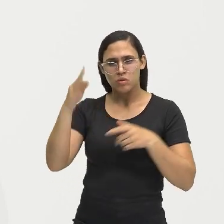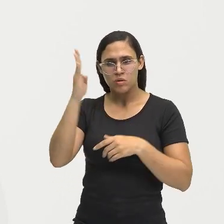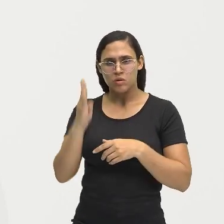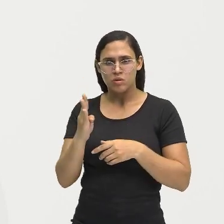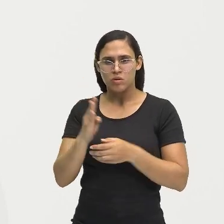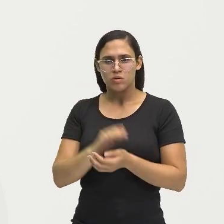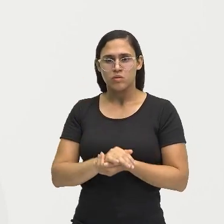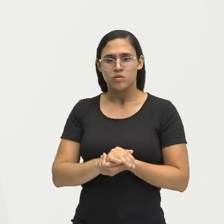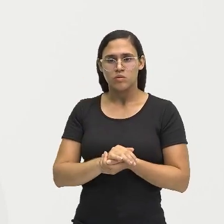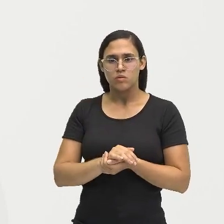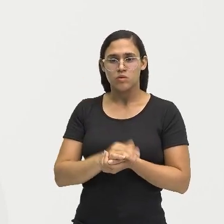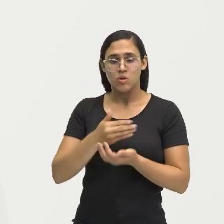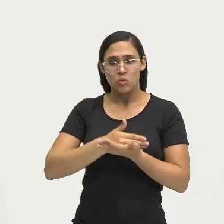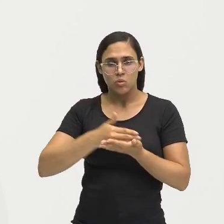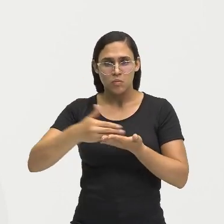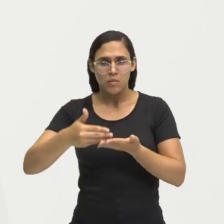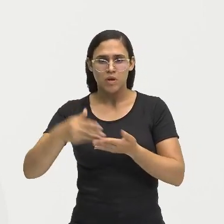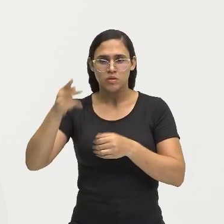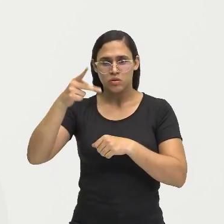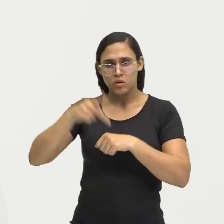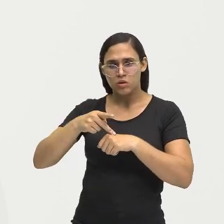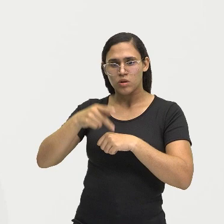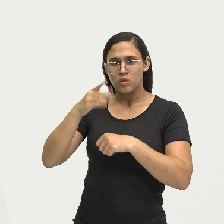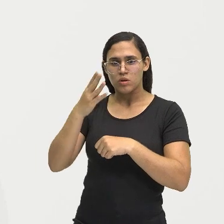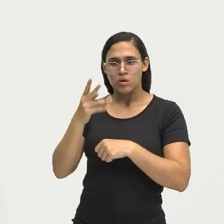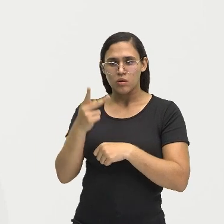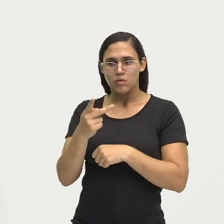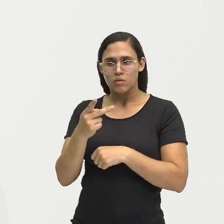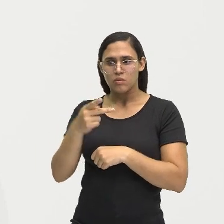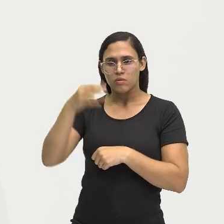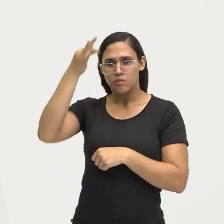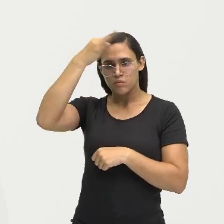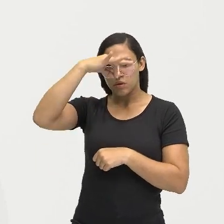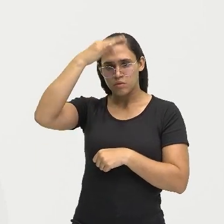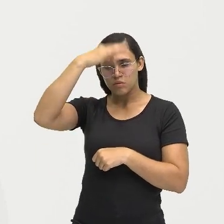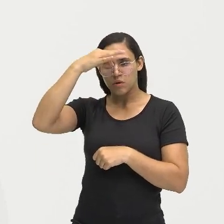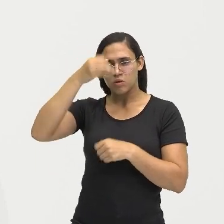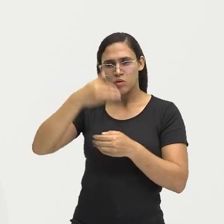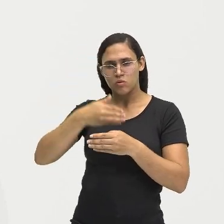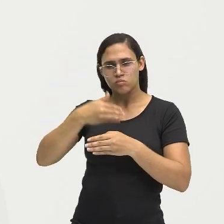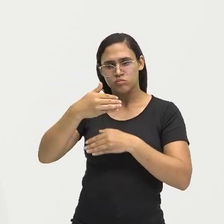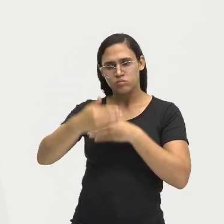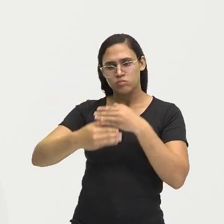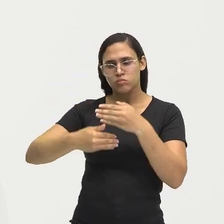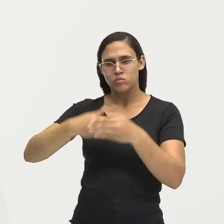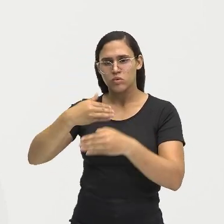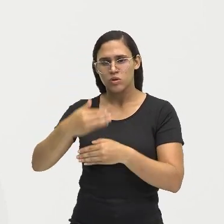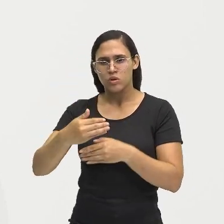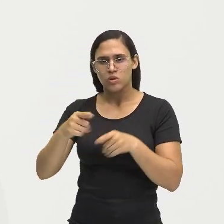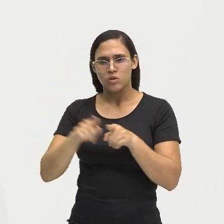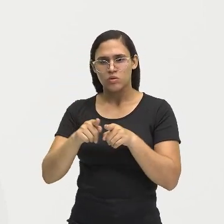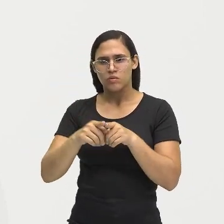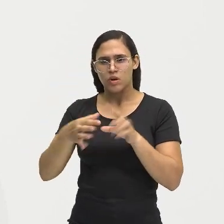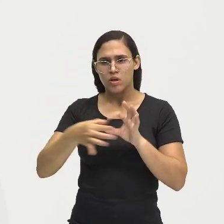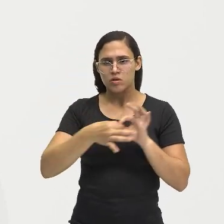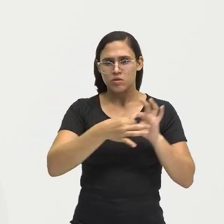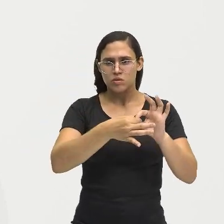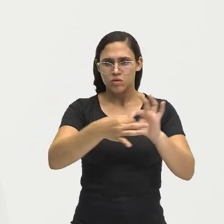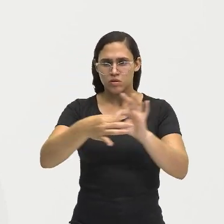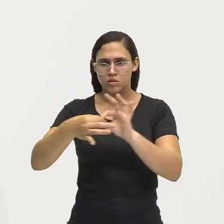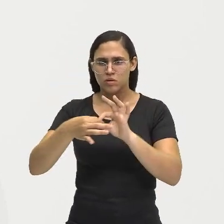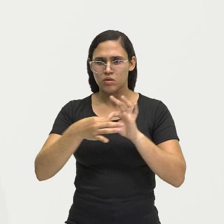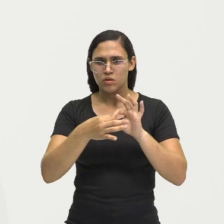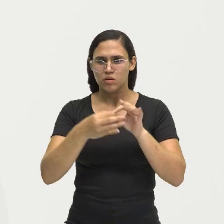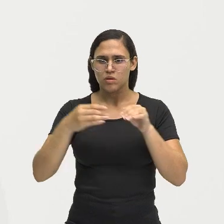território peruano e aí ele vai sendo alimentado, né, pelos seus afluentes. Então, a gente